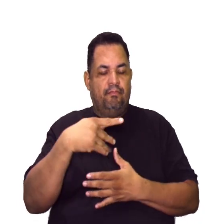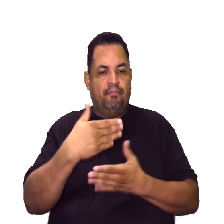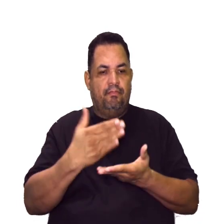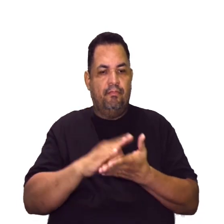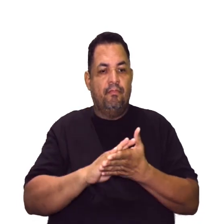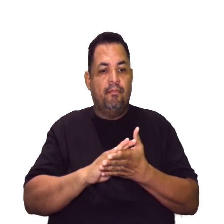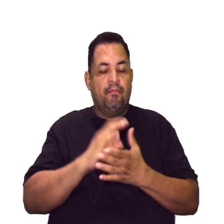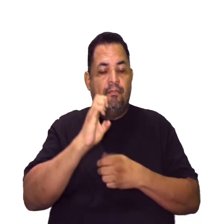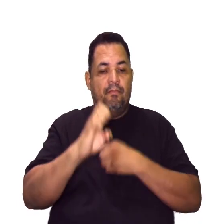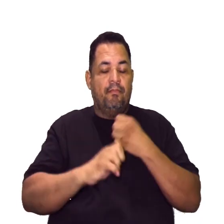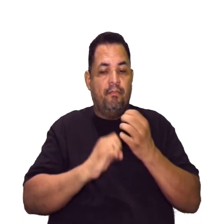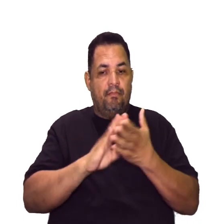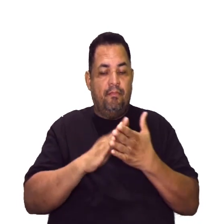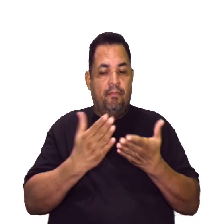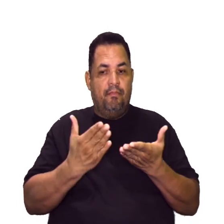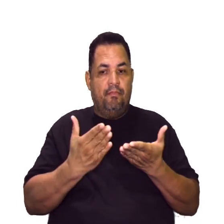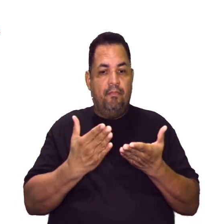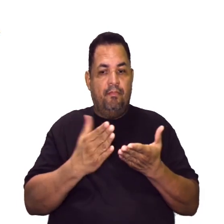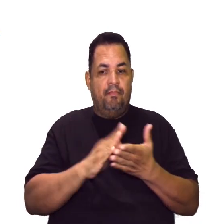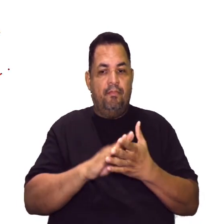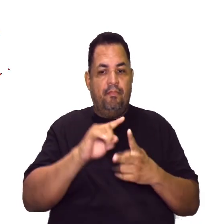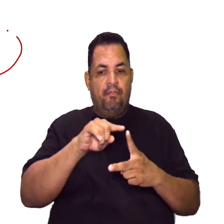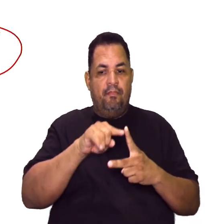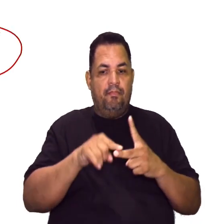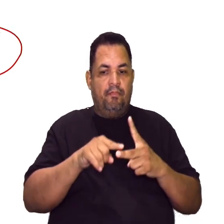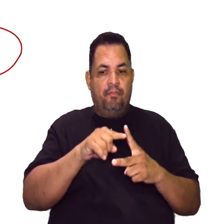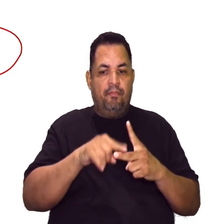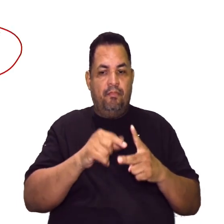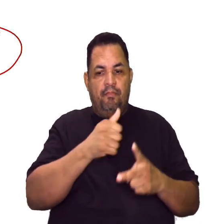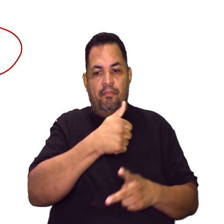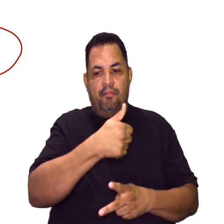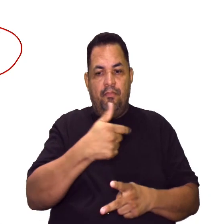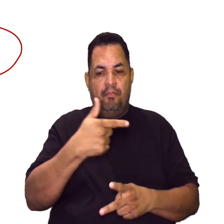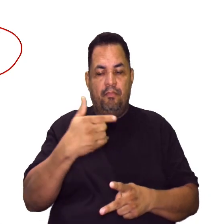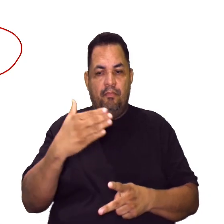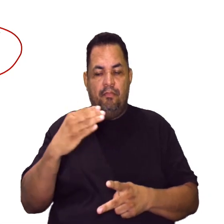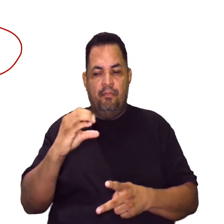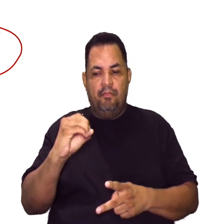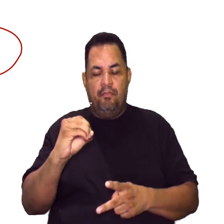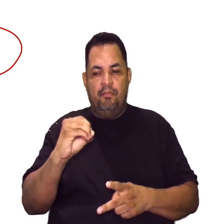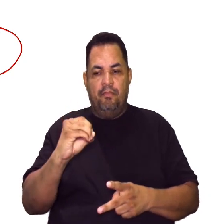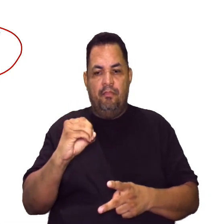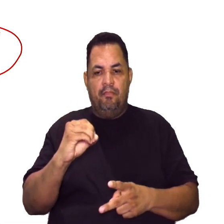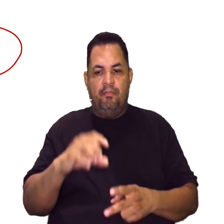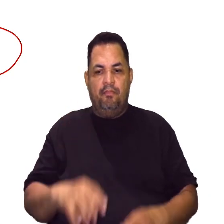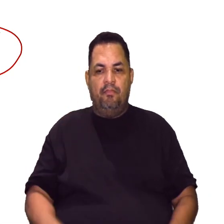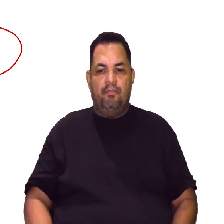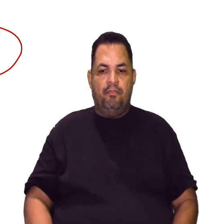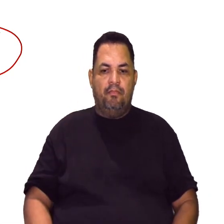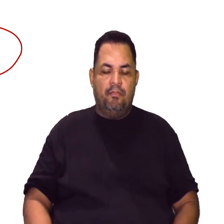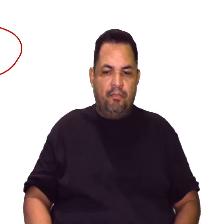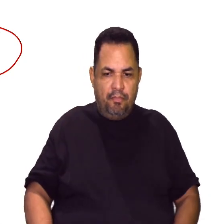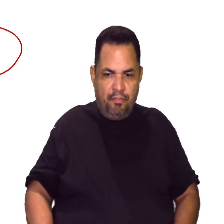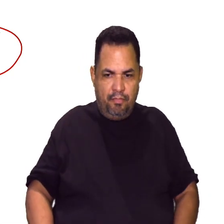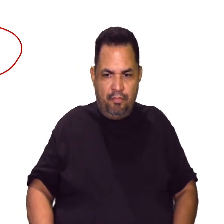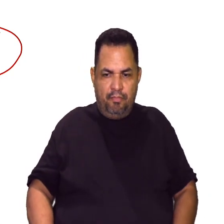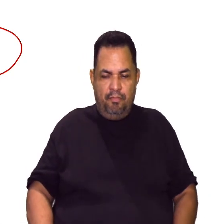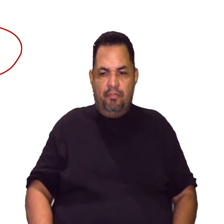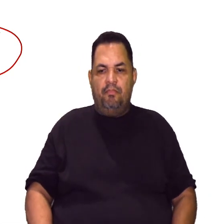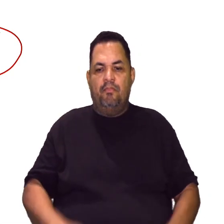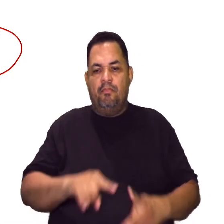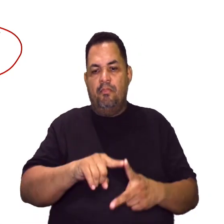elétrons disponíveis, significa dizer que os ângulos são iguais, ou seja, 120, 120